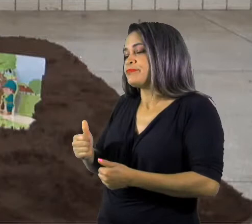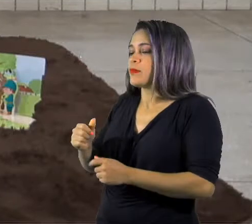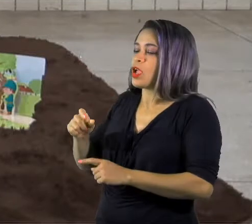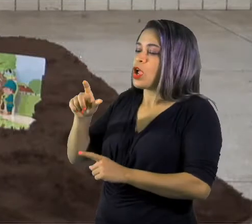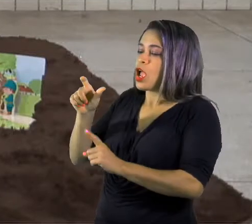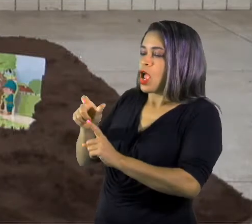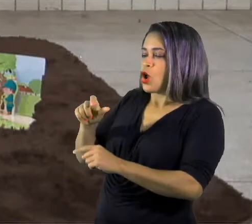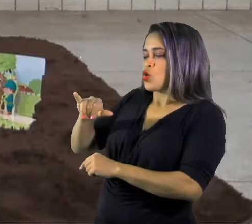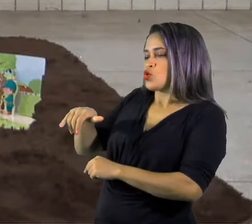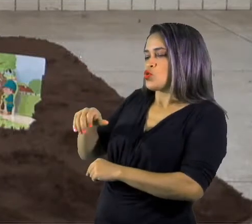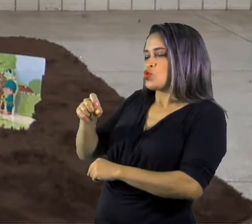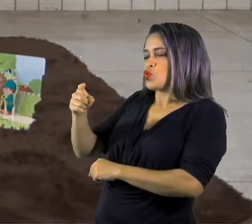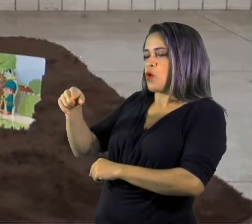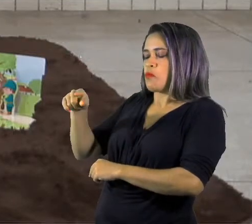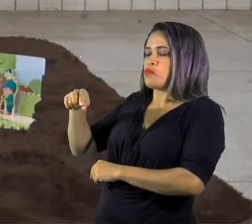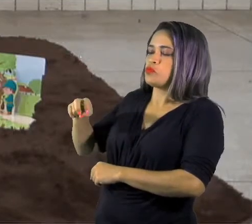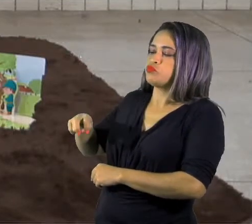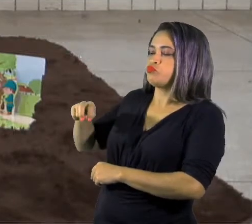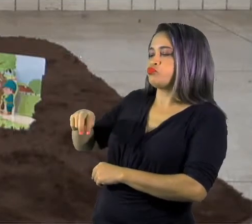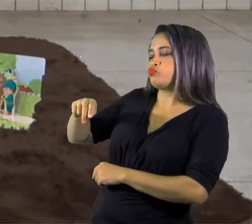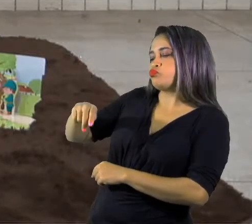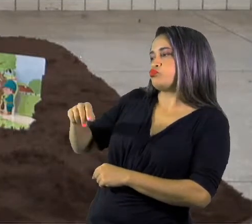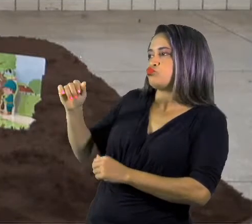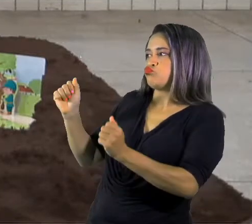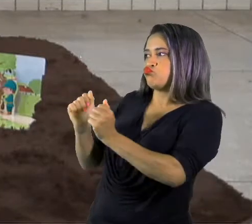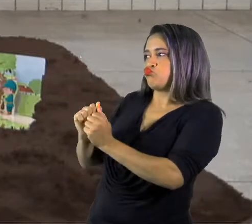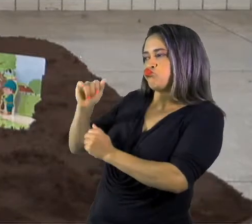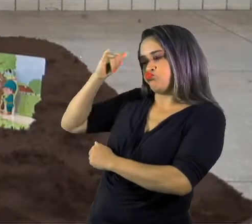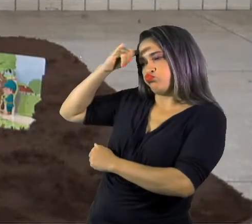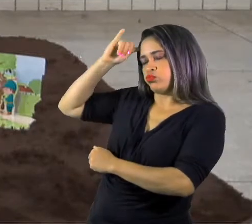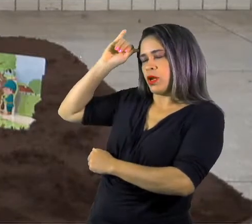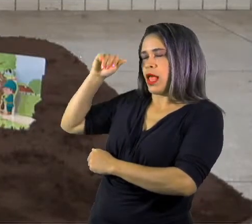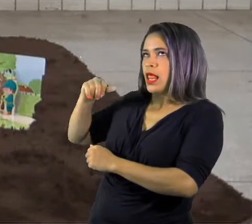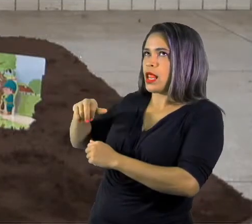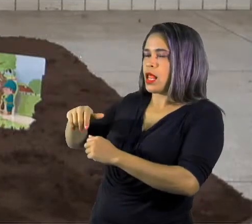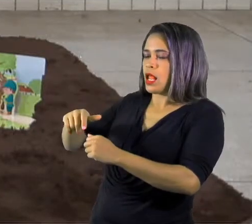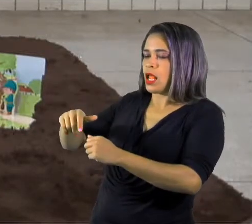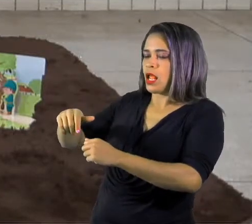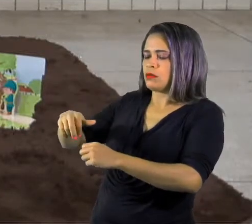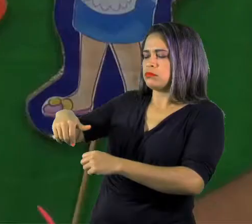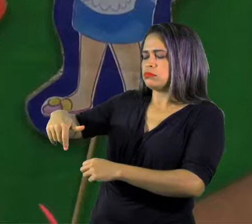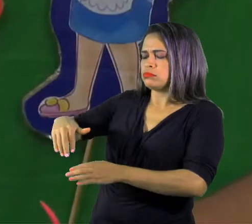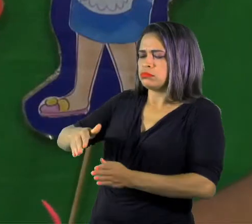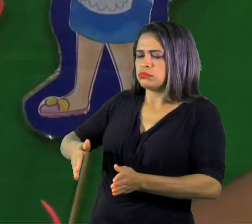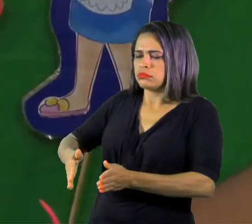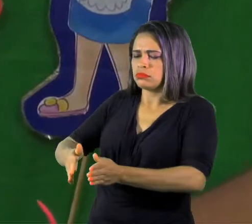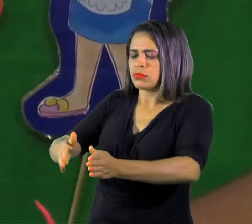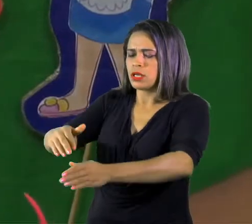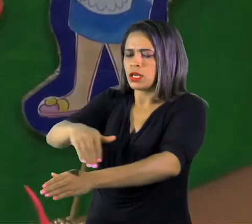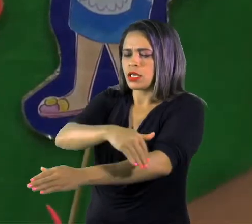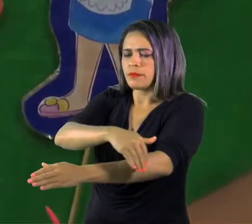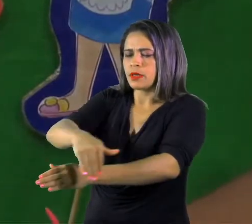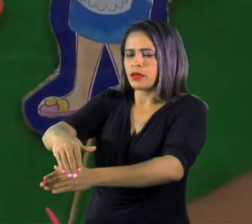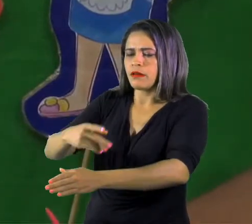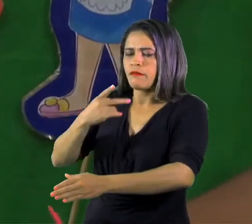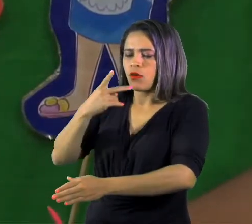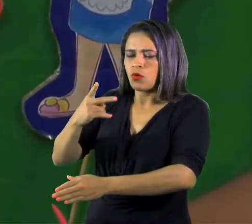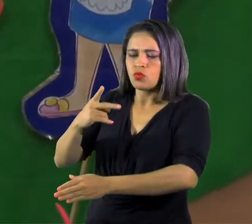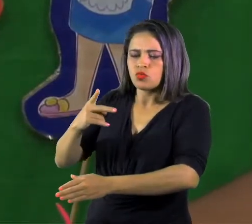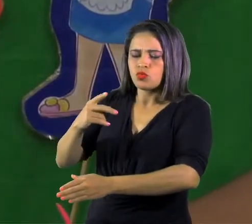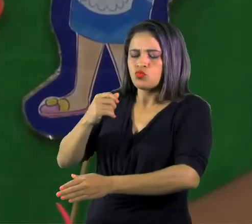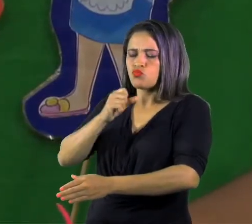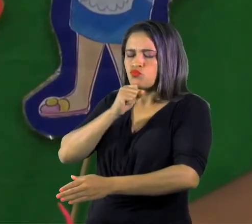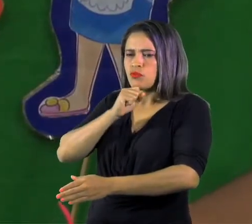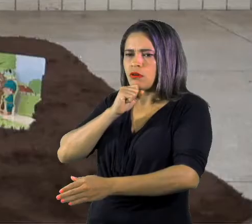a vaquinha e foi até a cidade. No meio do caminho, João encontrou um senhor que falou para ele,